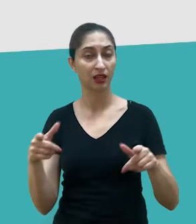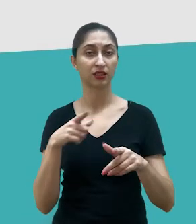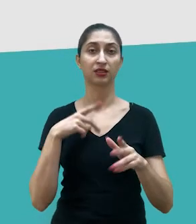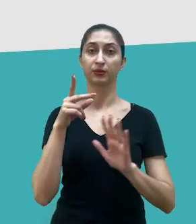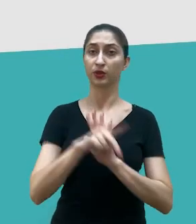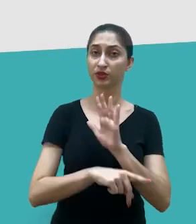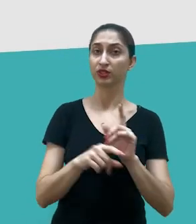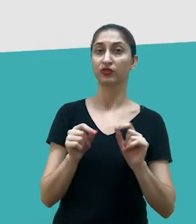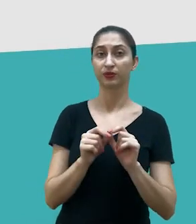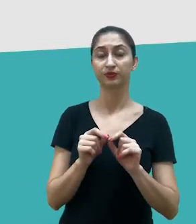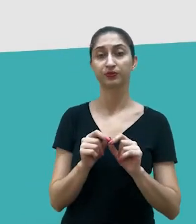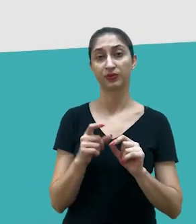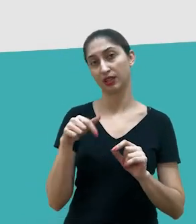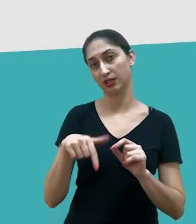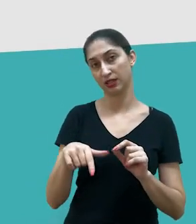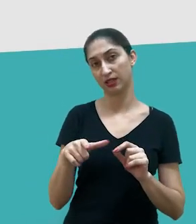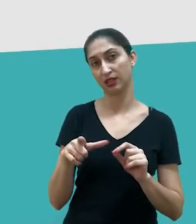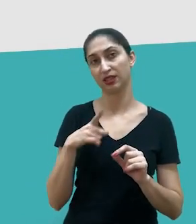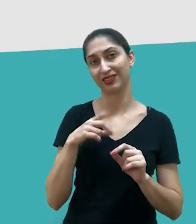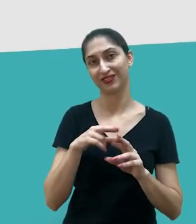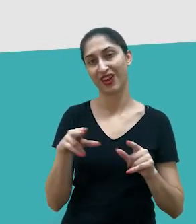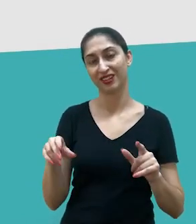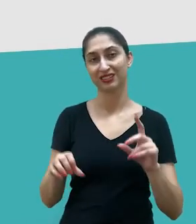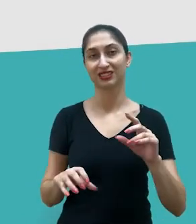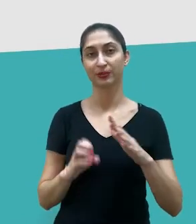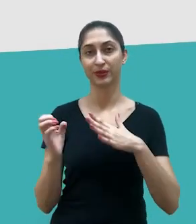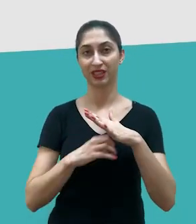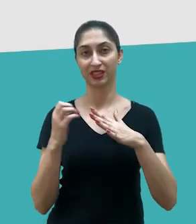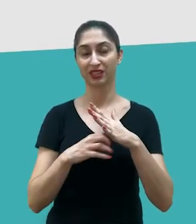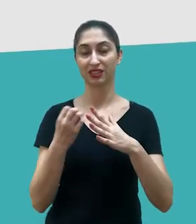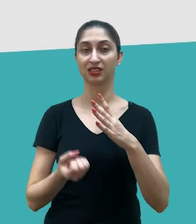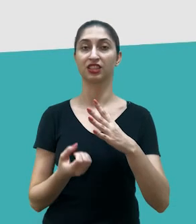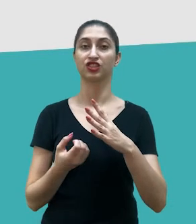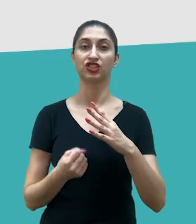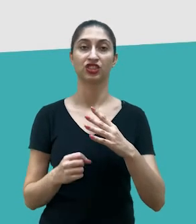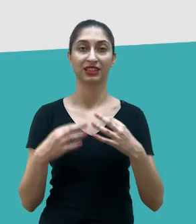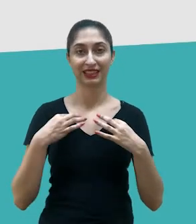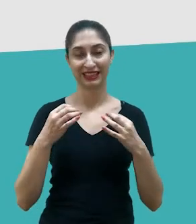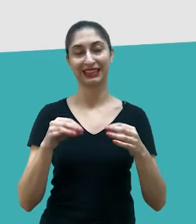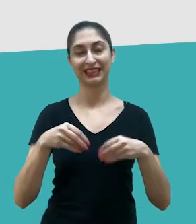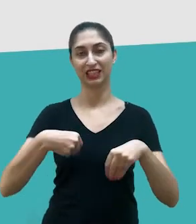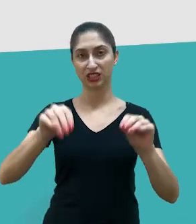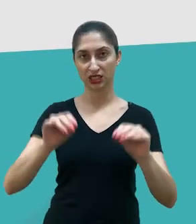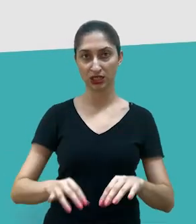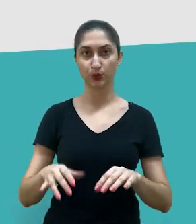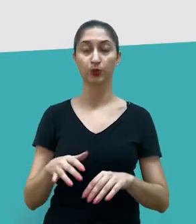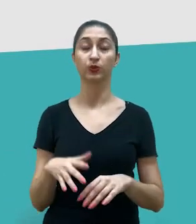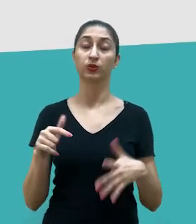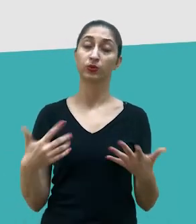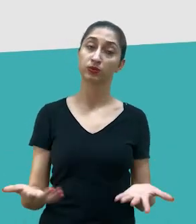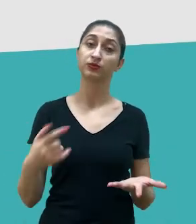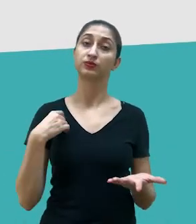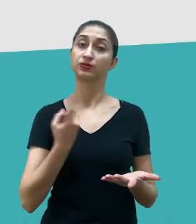com têxteis, né? Nós somos uma cidade de têxteis. Então, é muito interessante a gente ter uma iniciativa